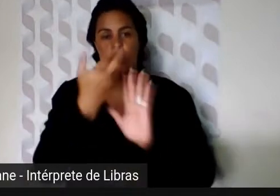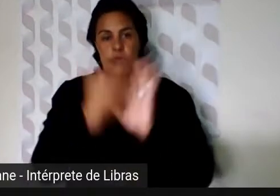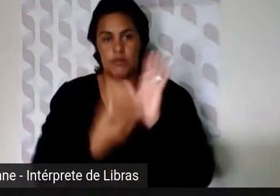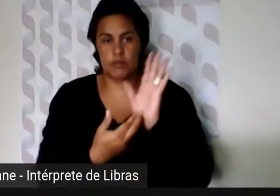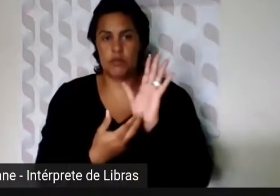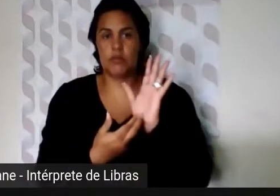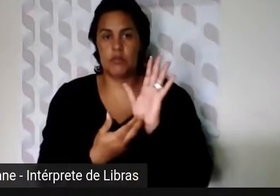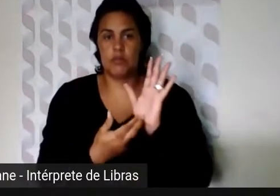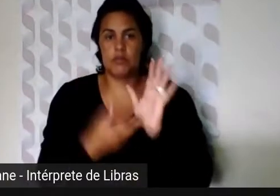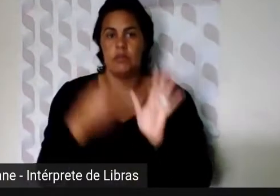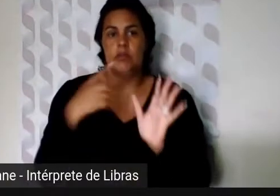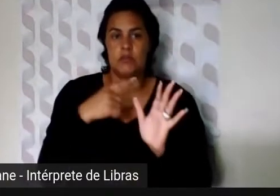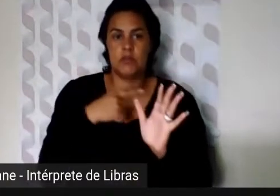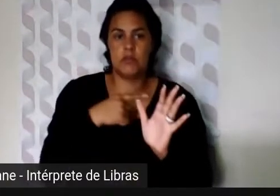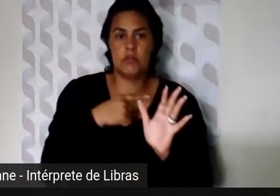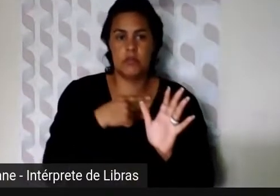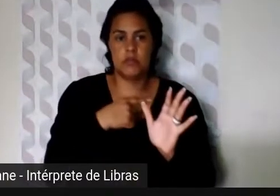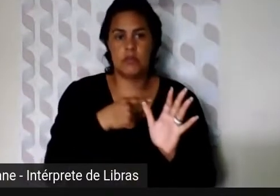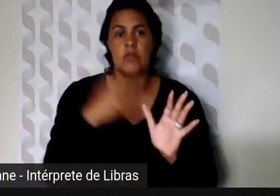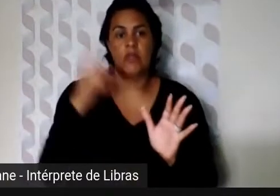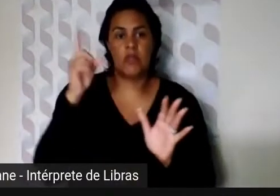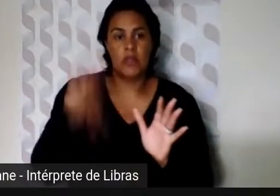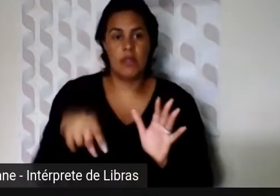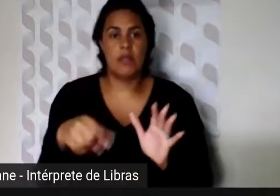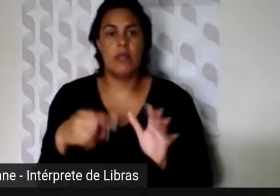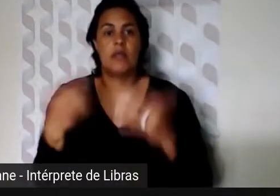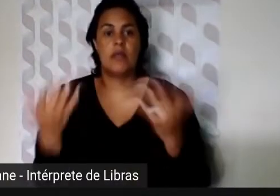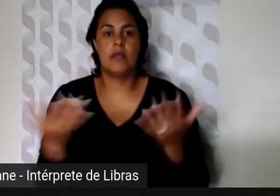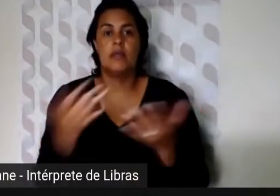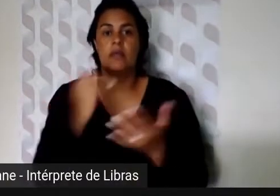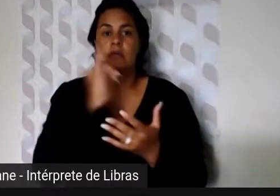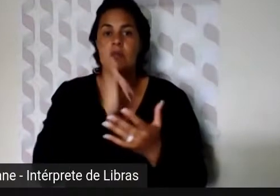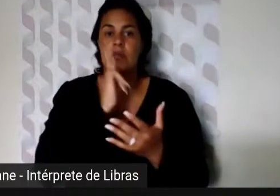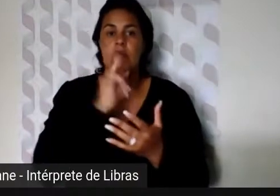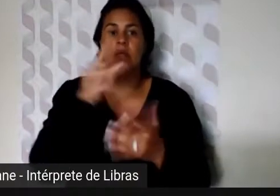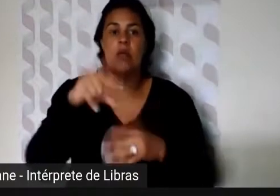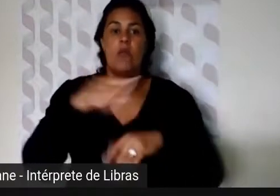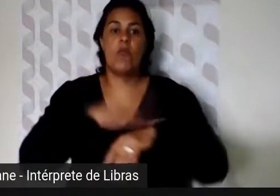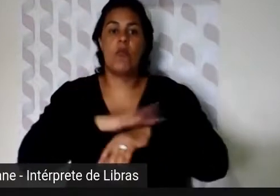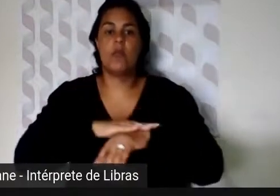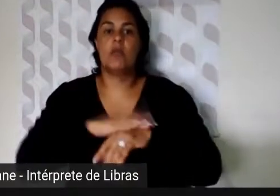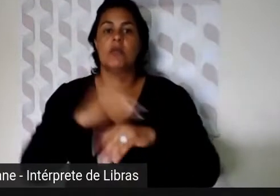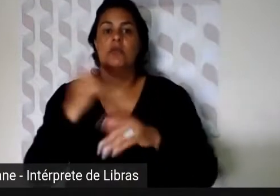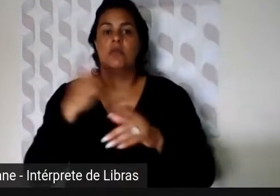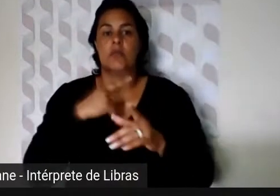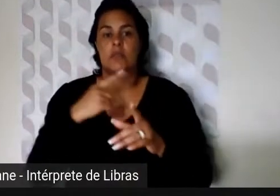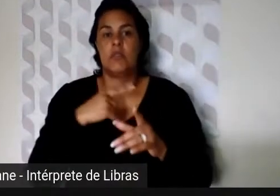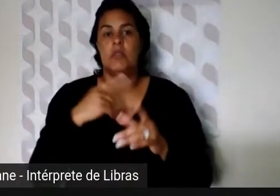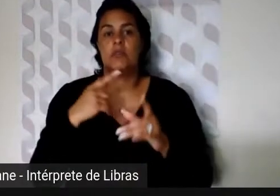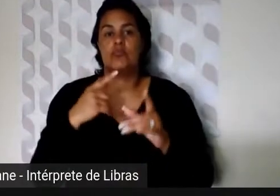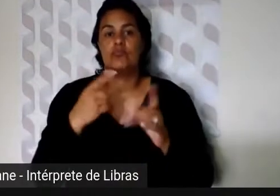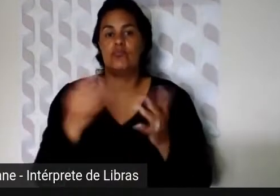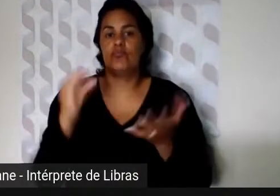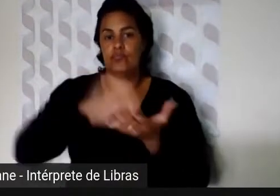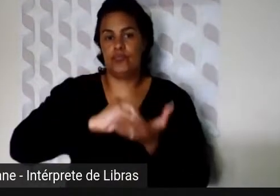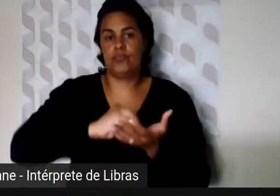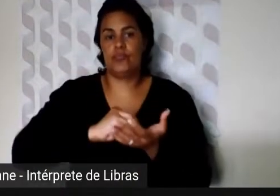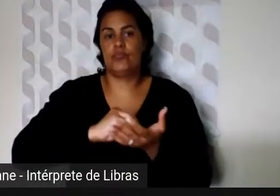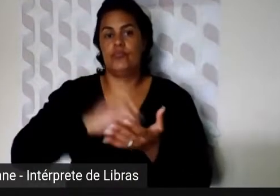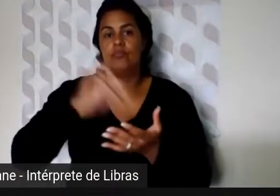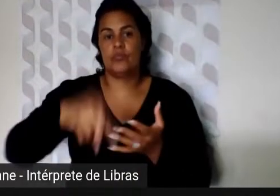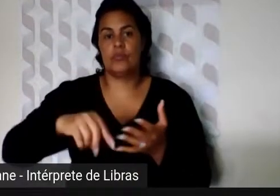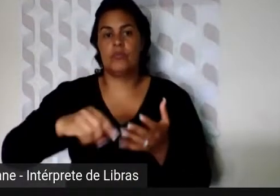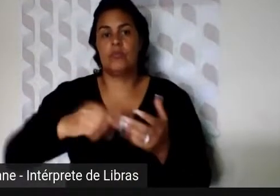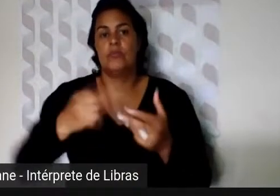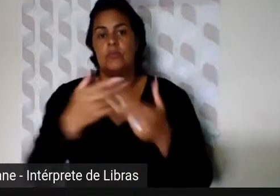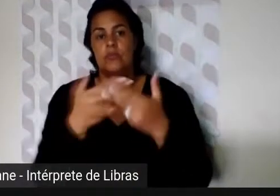destaques, ela é quanto ao o momento em que aparece no dispositivo. Tá? Então, a ordenação de destaques, ela